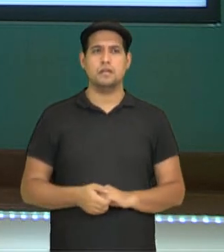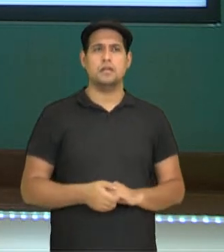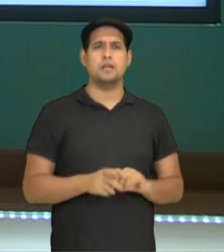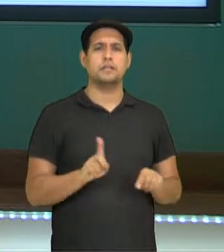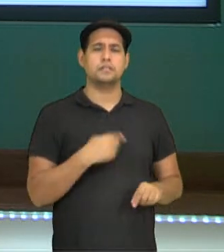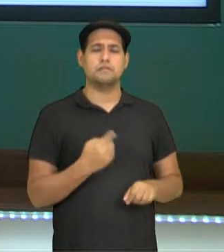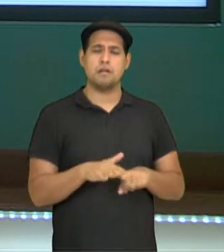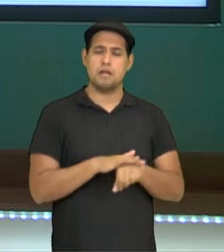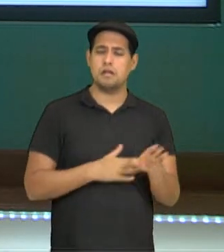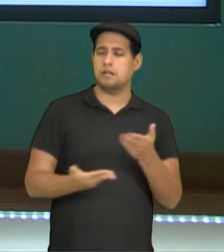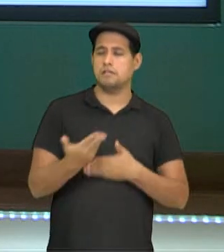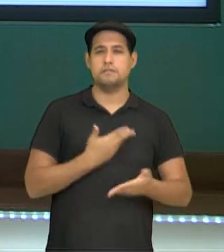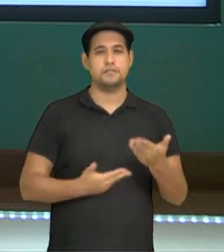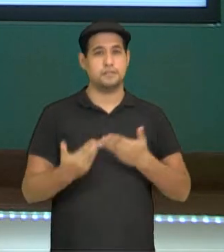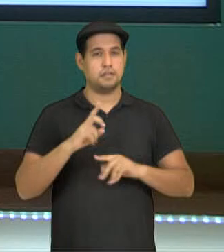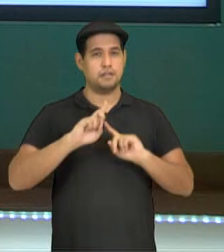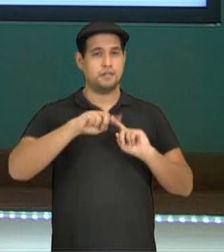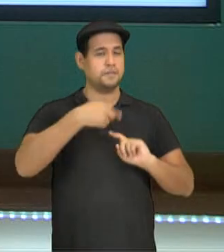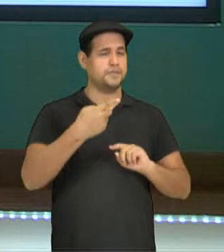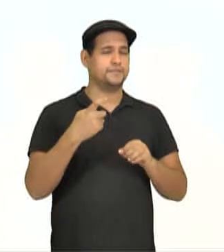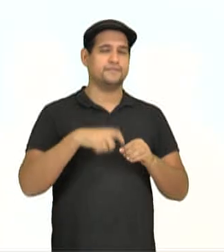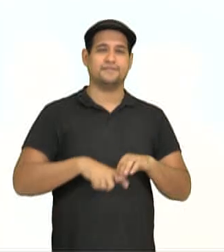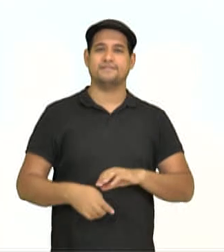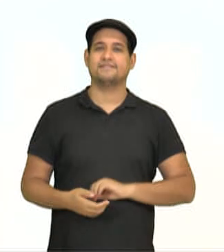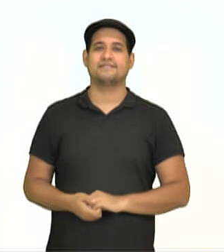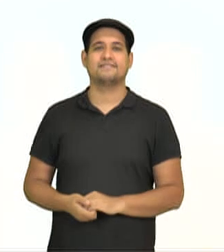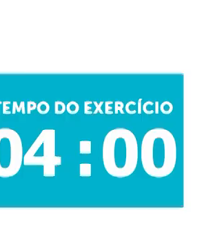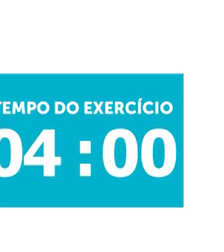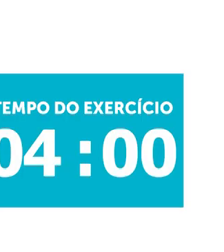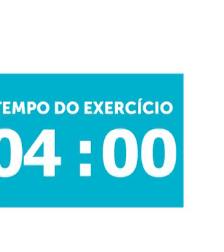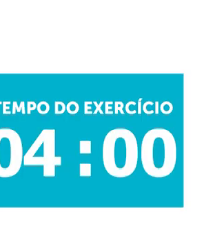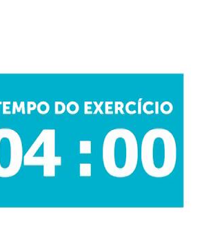gente vai conversar um pouquinho sobre isso depois. Já voltamos.